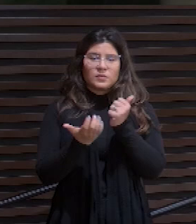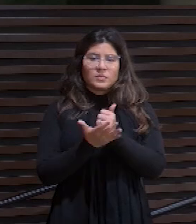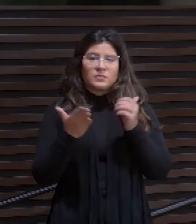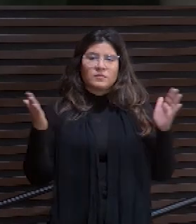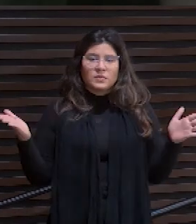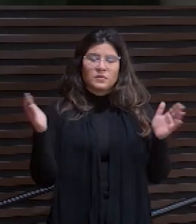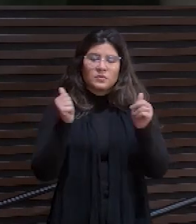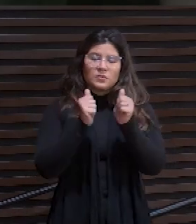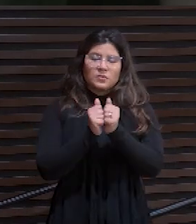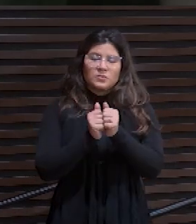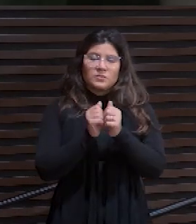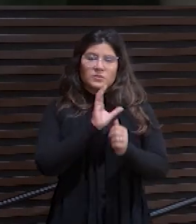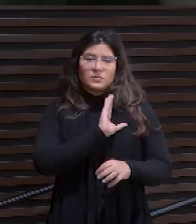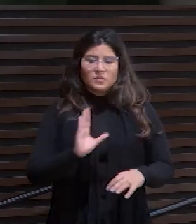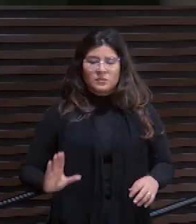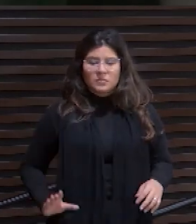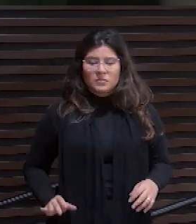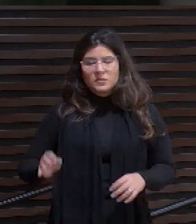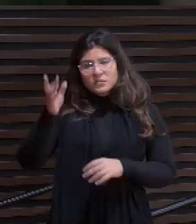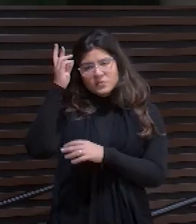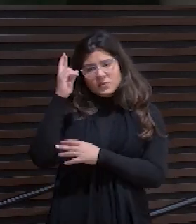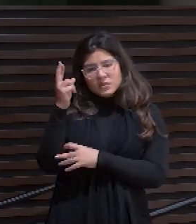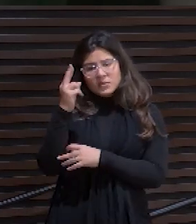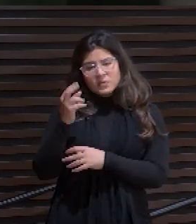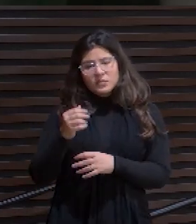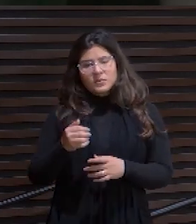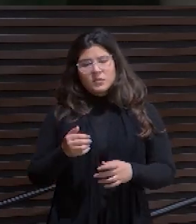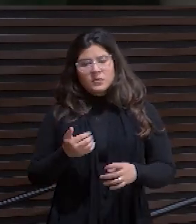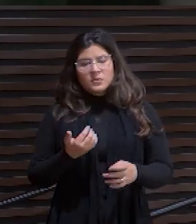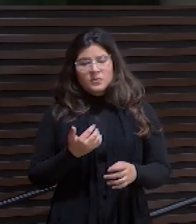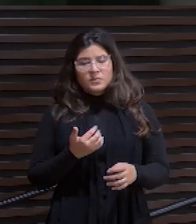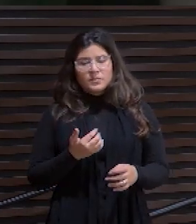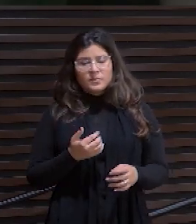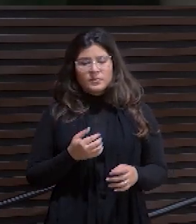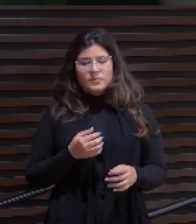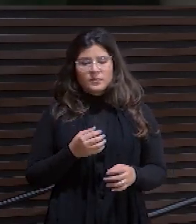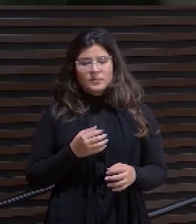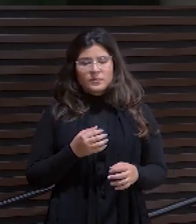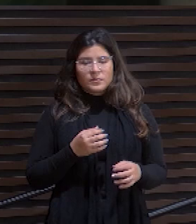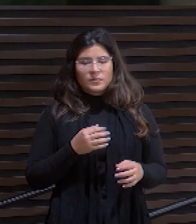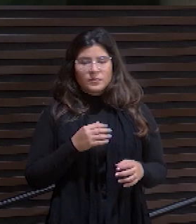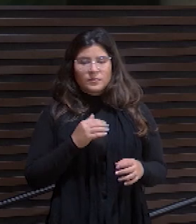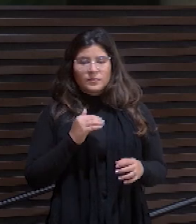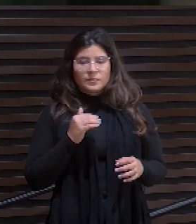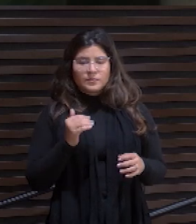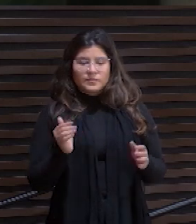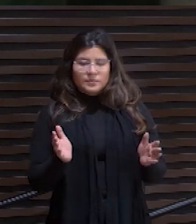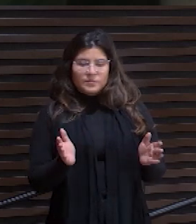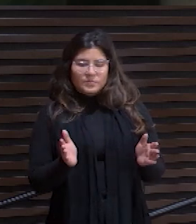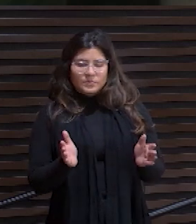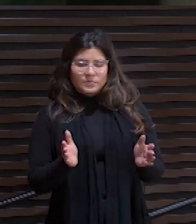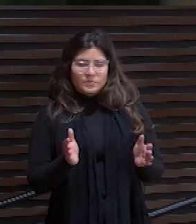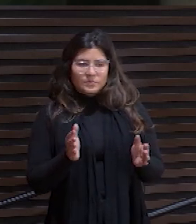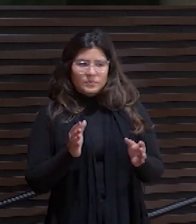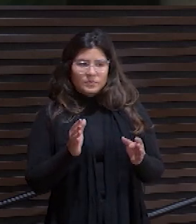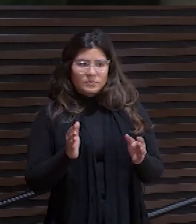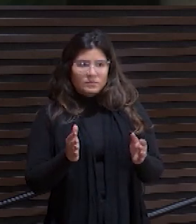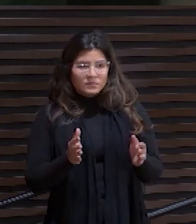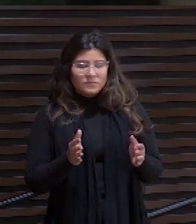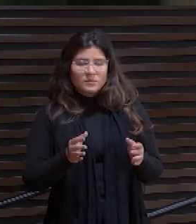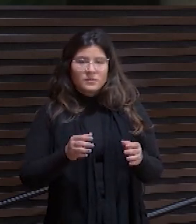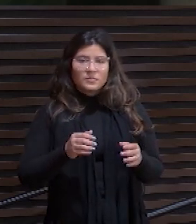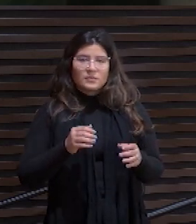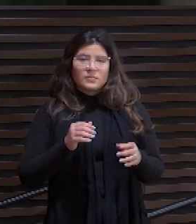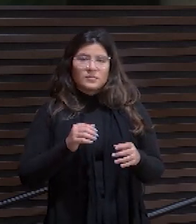Cristo. Então que o Senhor trate conosco, porque todos nós somos tentados diariamente com o nosso orgulho, com o nosso ego, com a